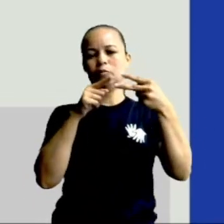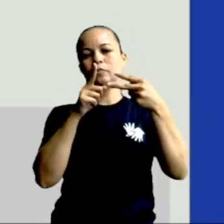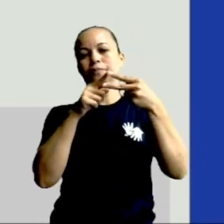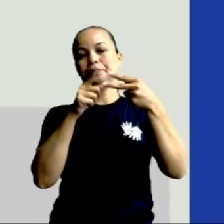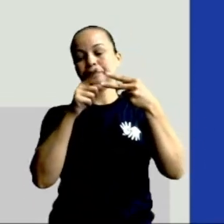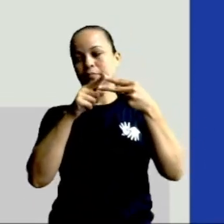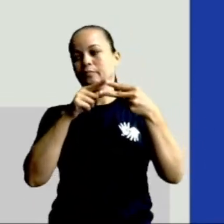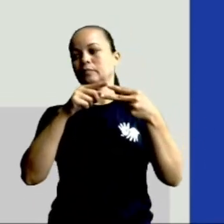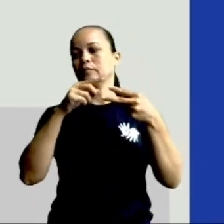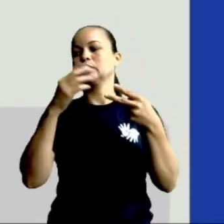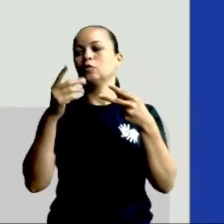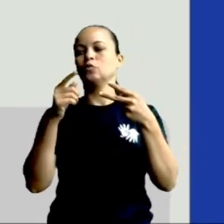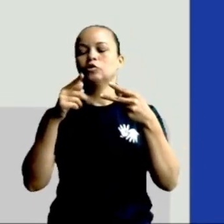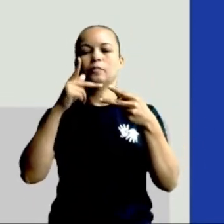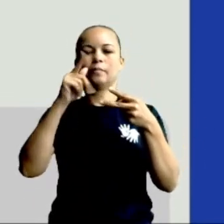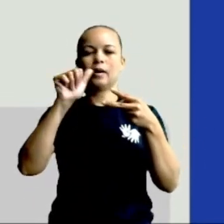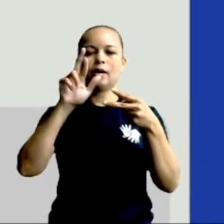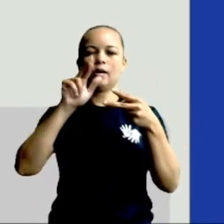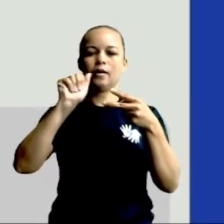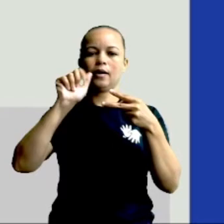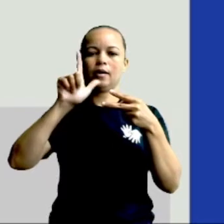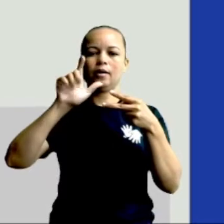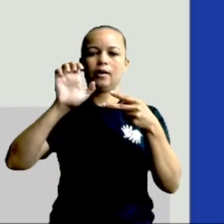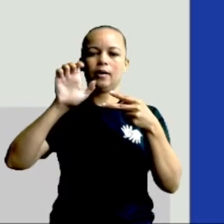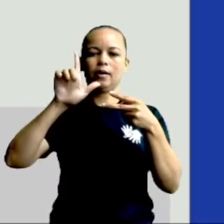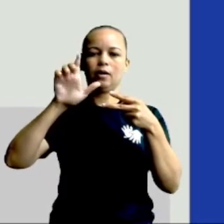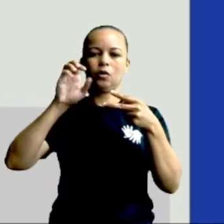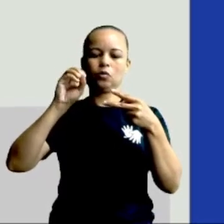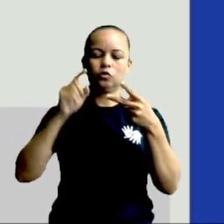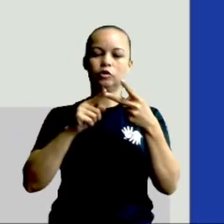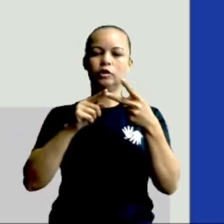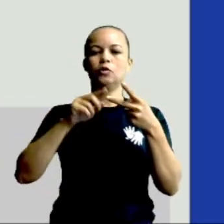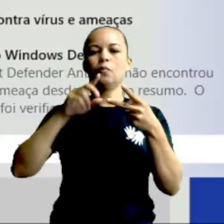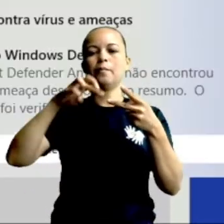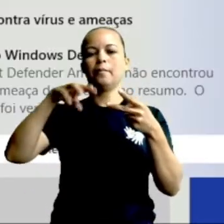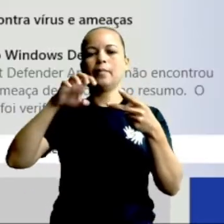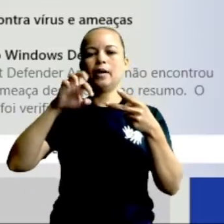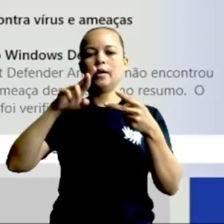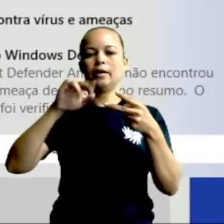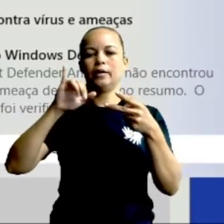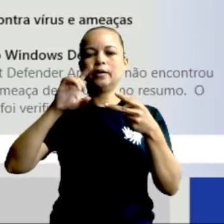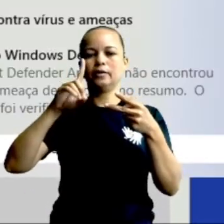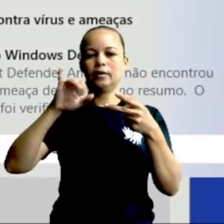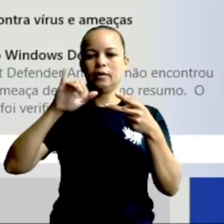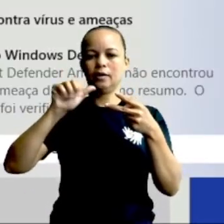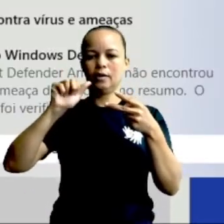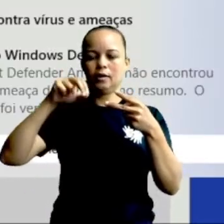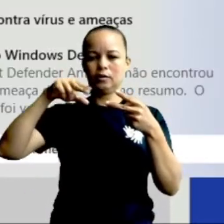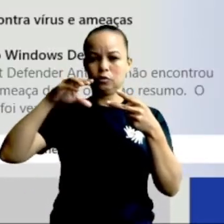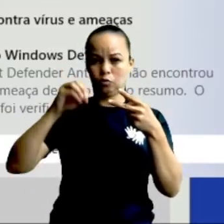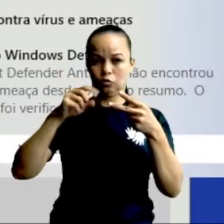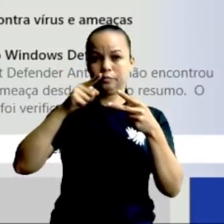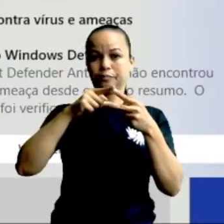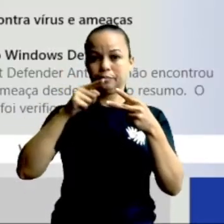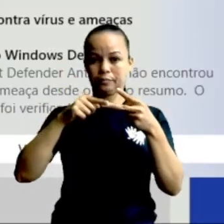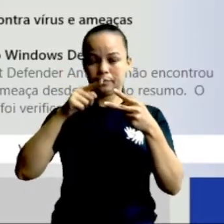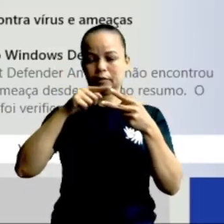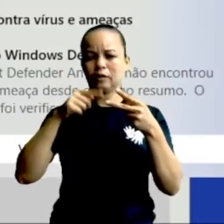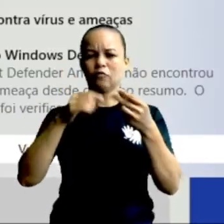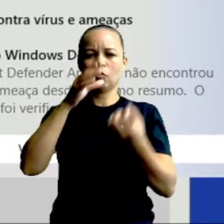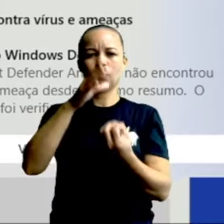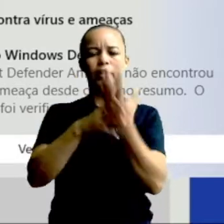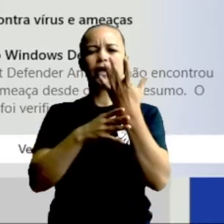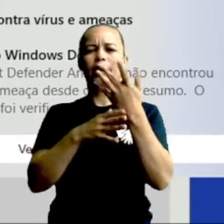terrestre: os paralelos e os meridianos. Os paralelos e meridianos foram criados